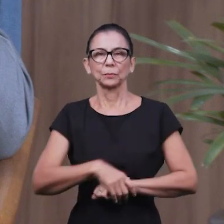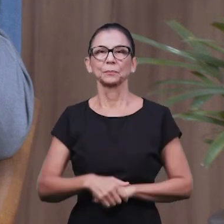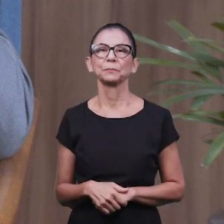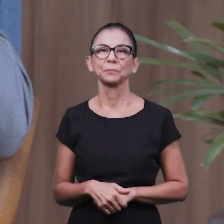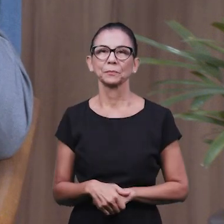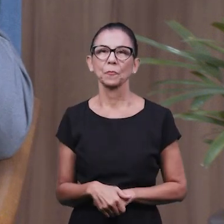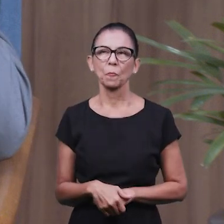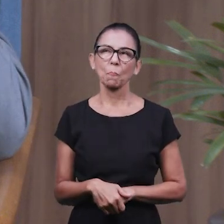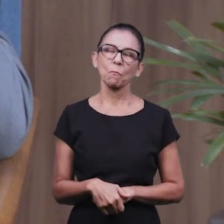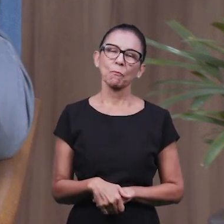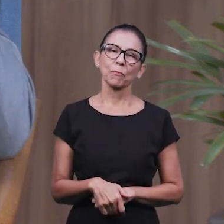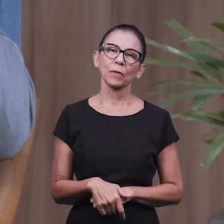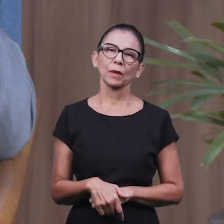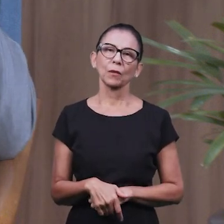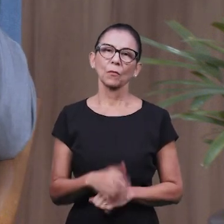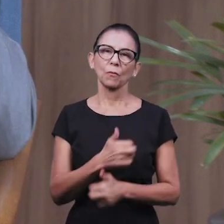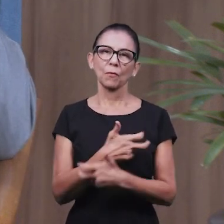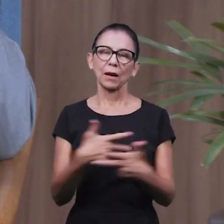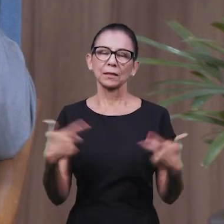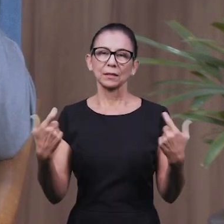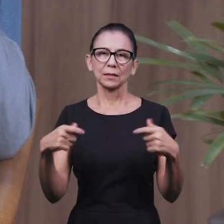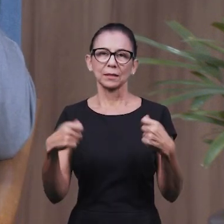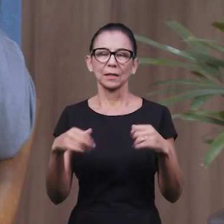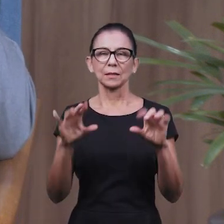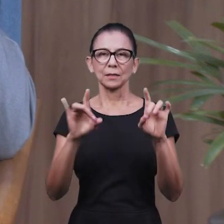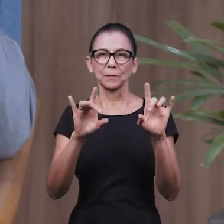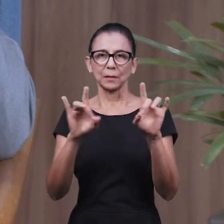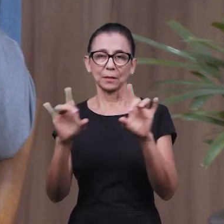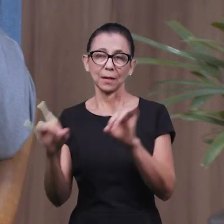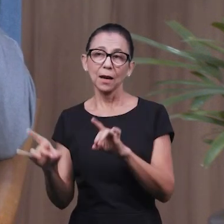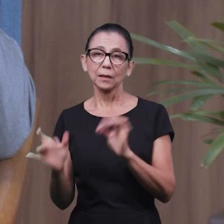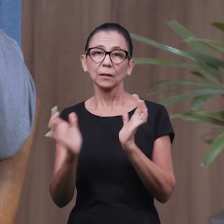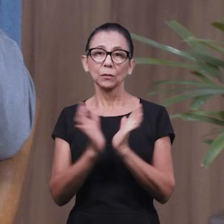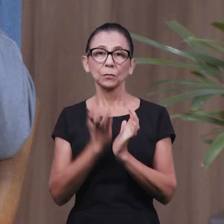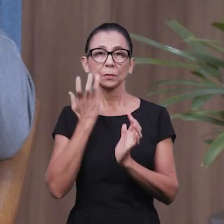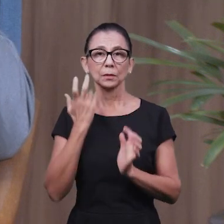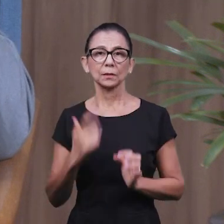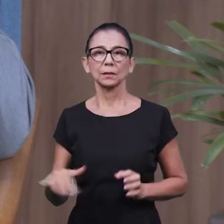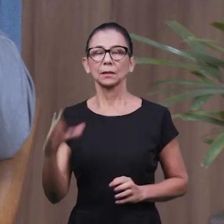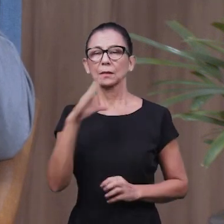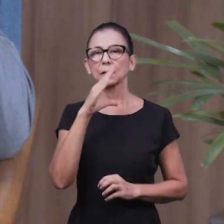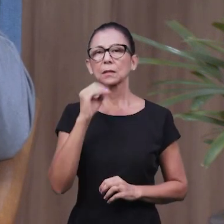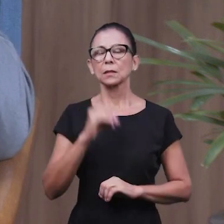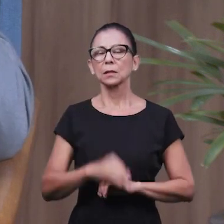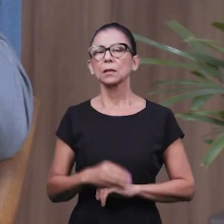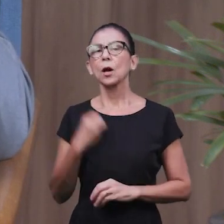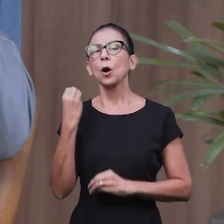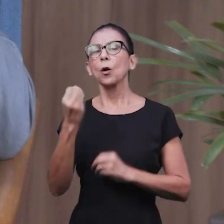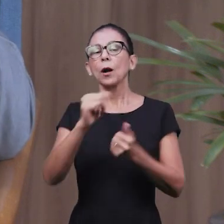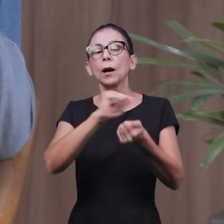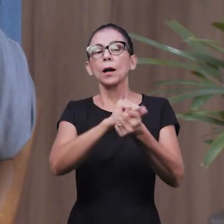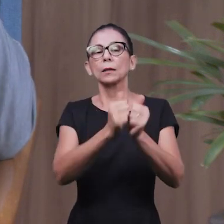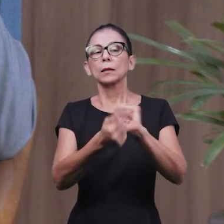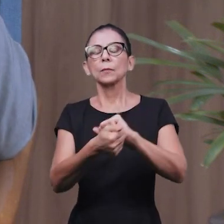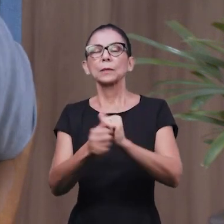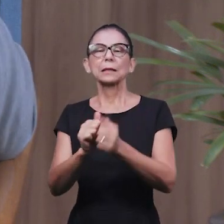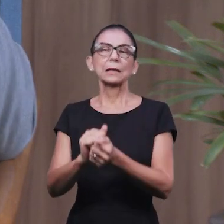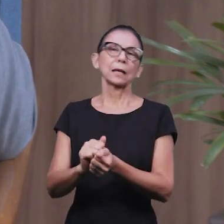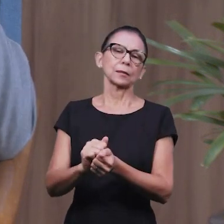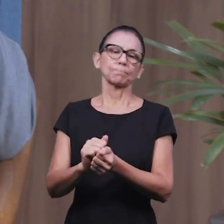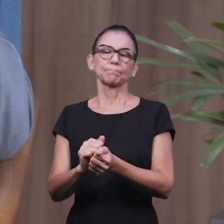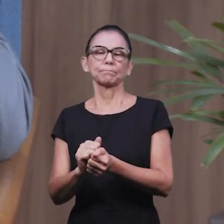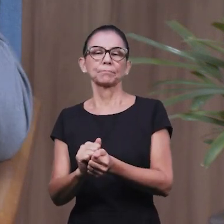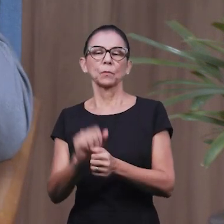especiais entre as crianças, intermediários e adolescentes da igreja, como é que você define o nível de adaptação desse